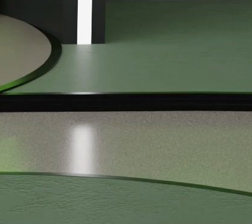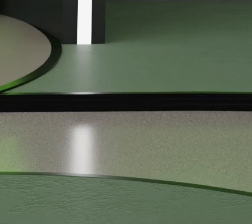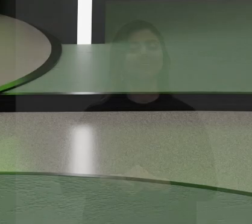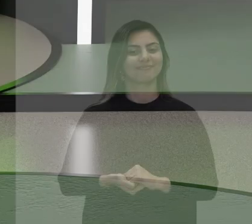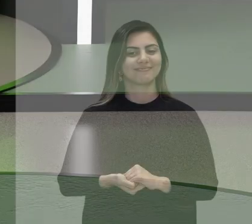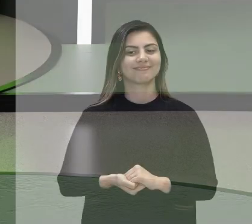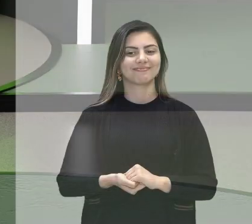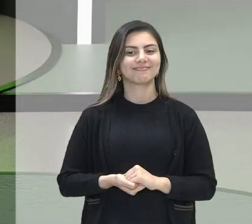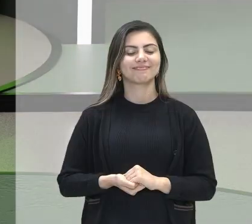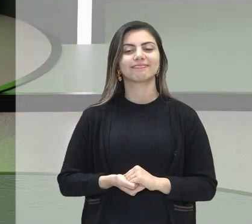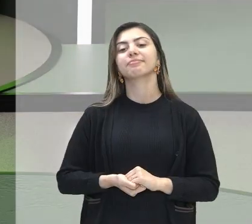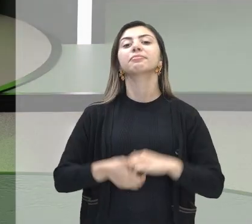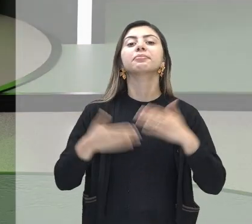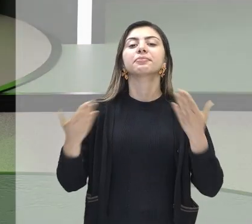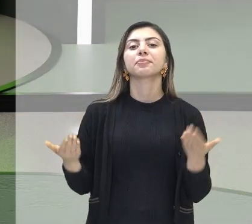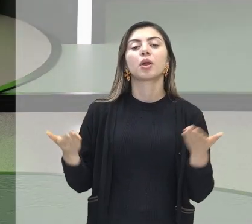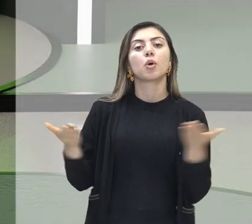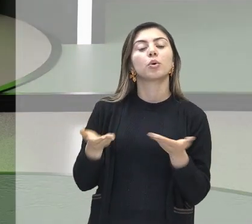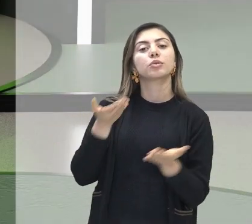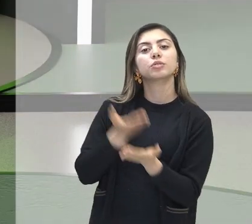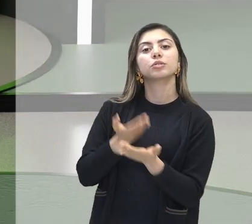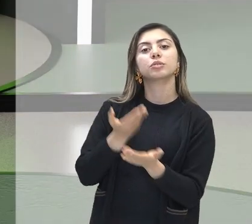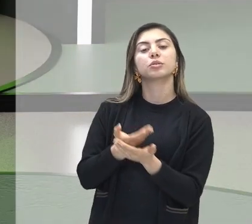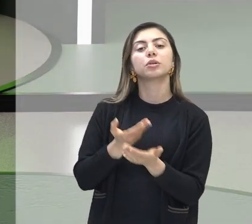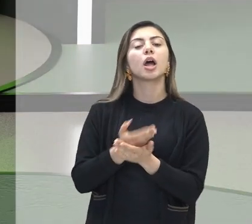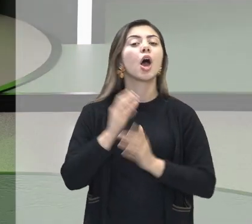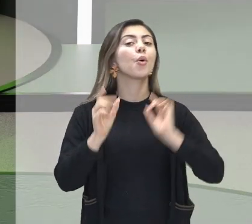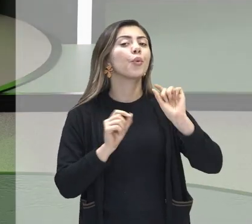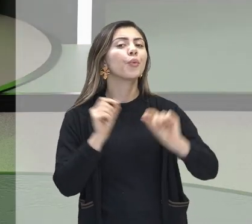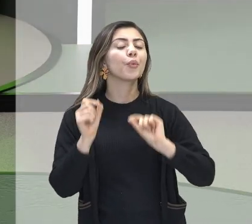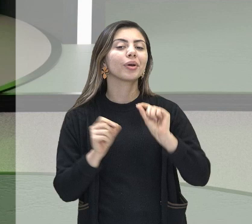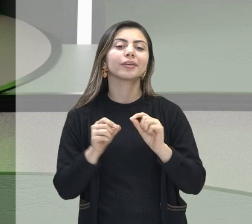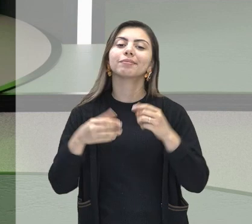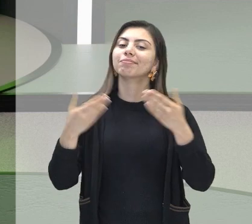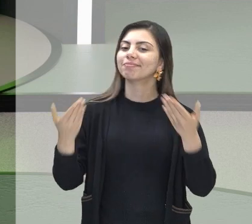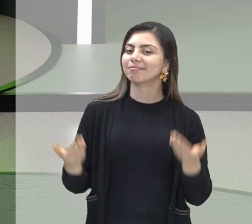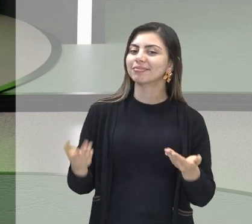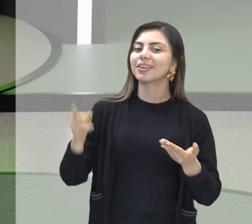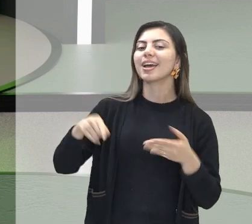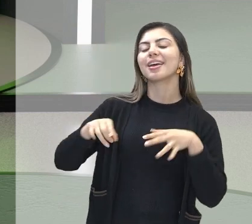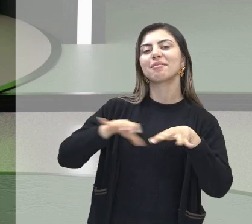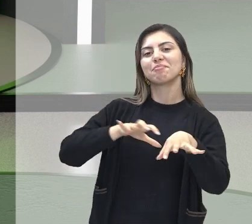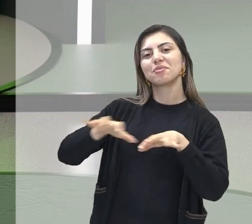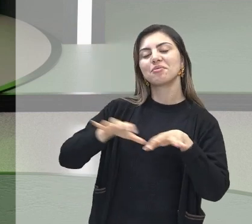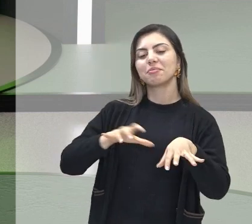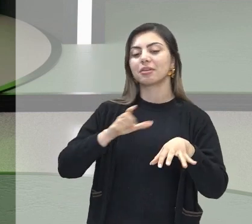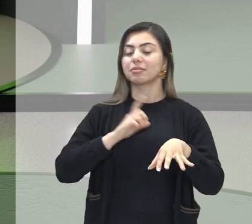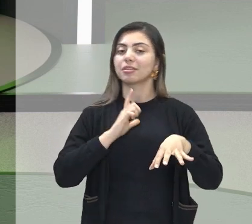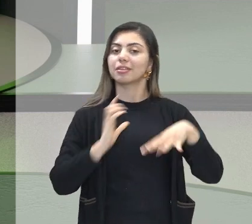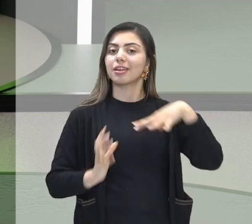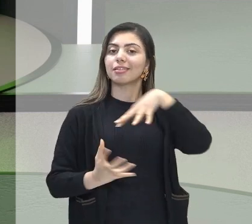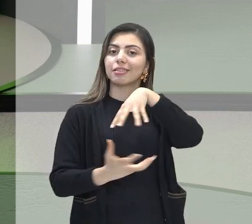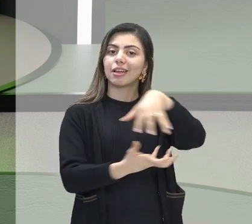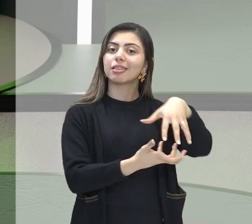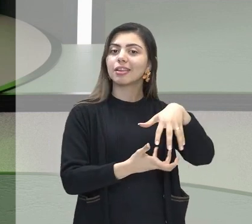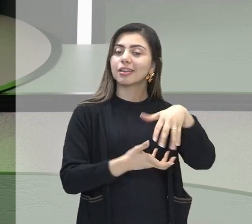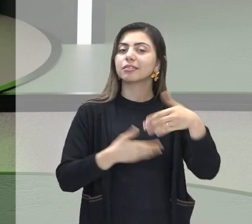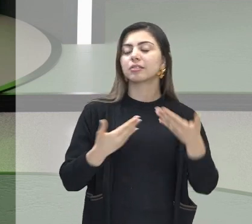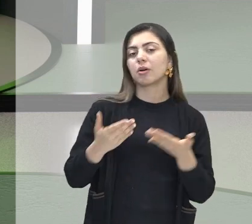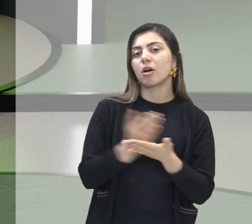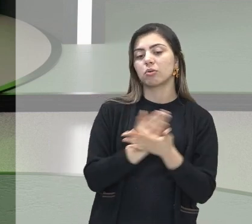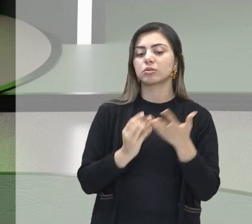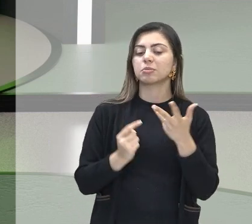Muito bem, pessoal. Hoje, na nossa aula, nós vamos estudar os movimentos que a Terra executa, alguns deles, os